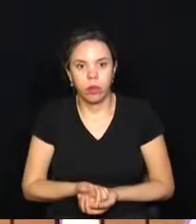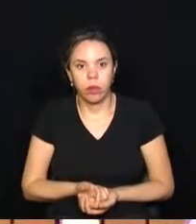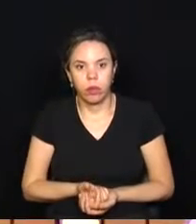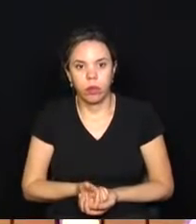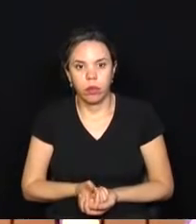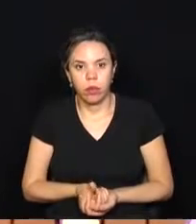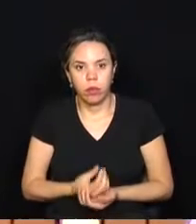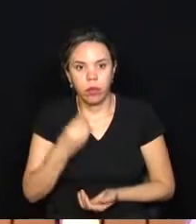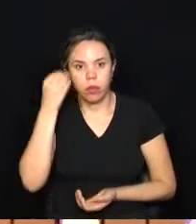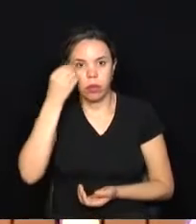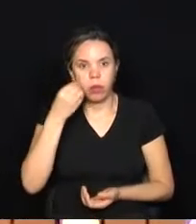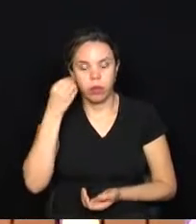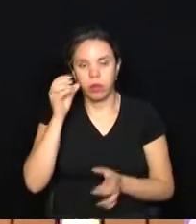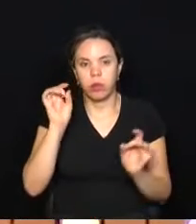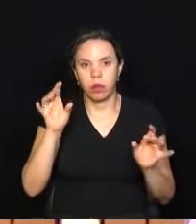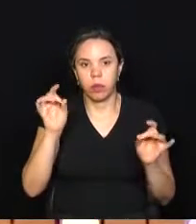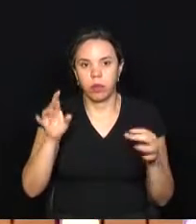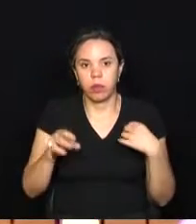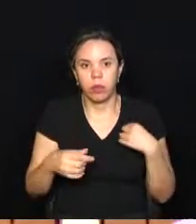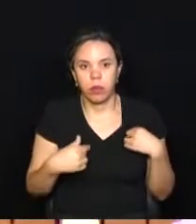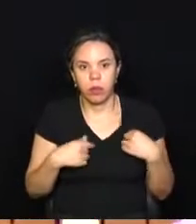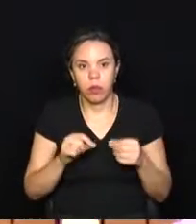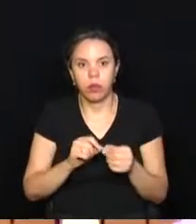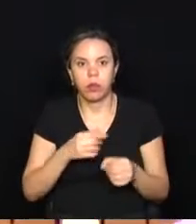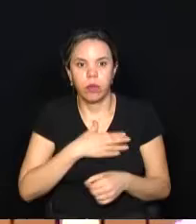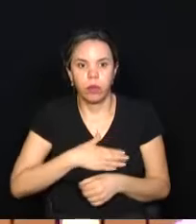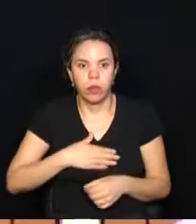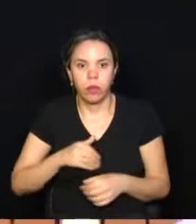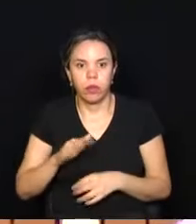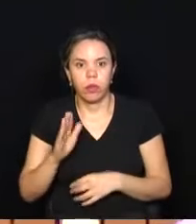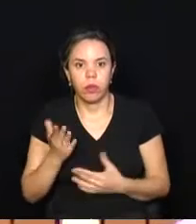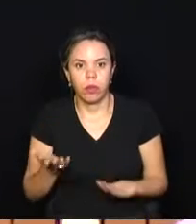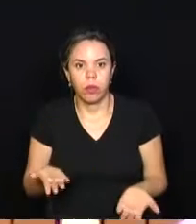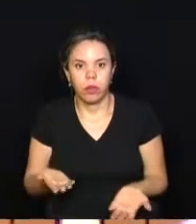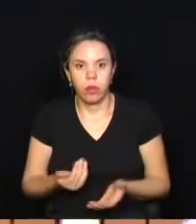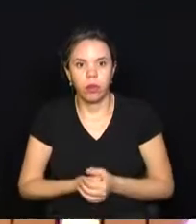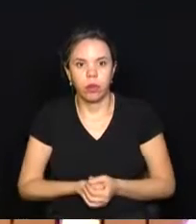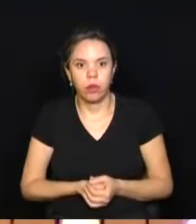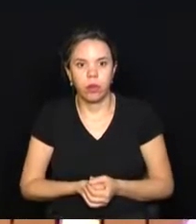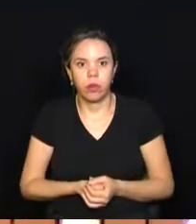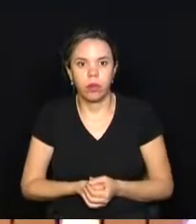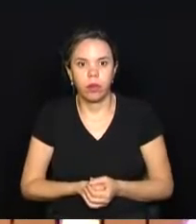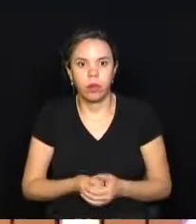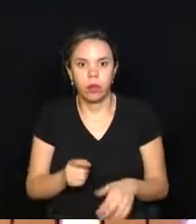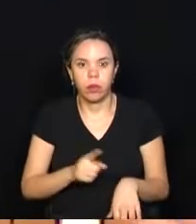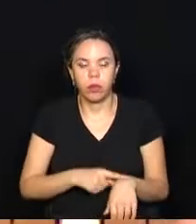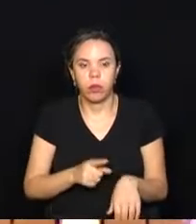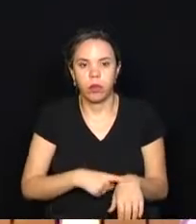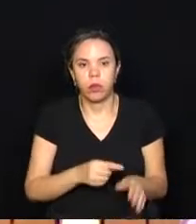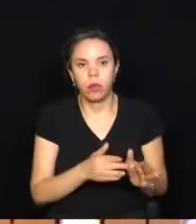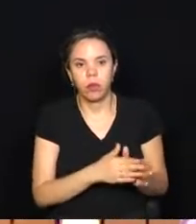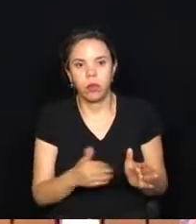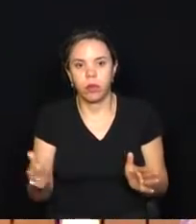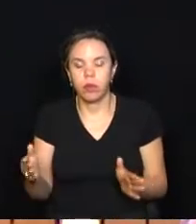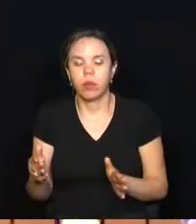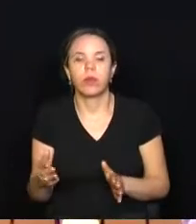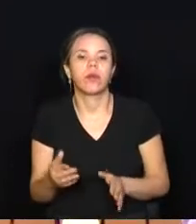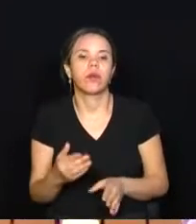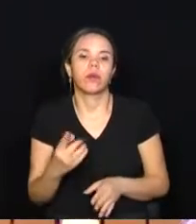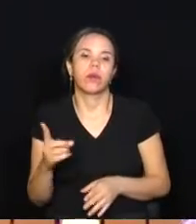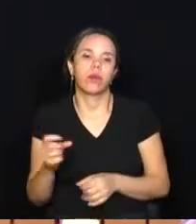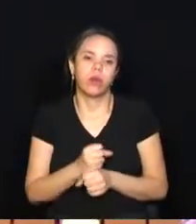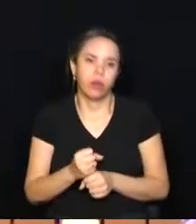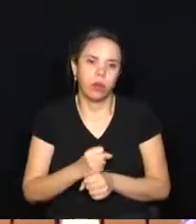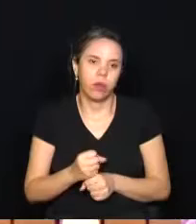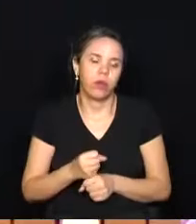foi uma experiência rica e que me fez gostar cada vez mais, né? E já há um tempo, né, mais de uma década, que eu também